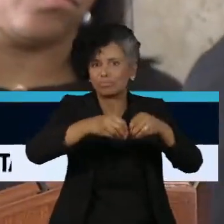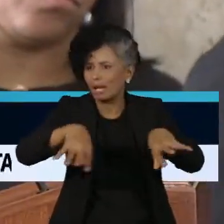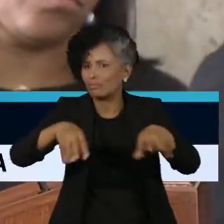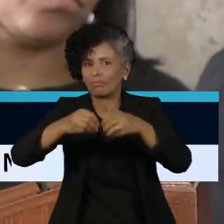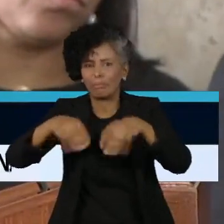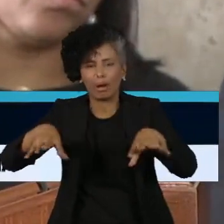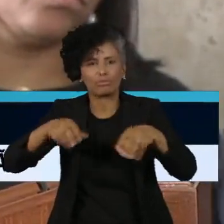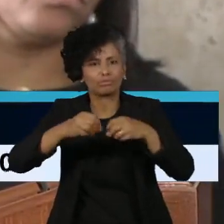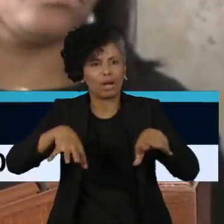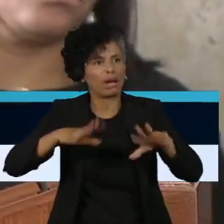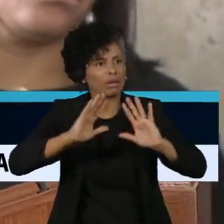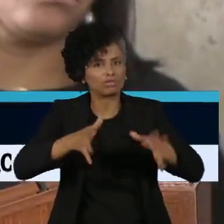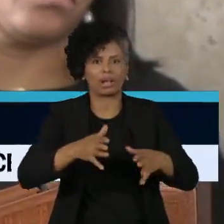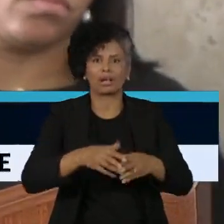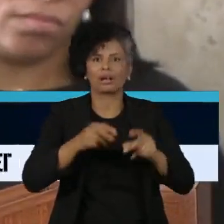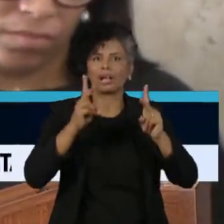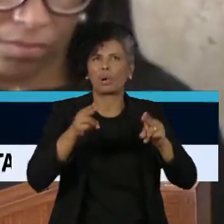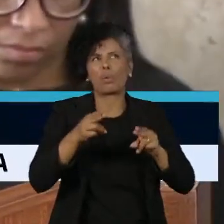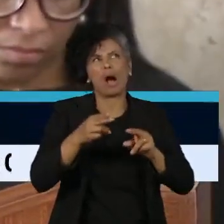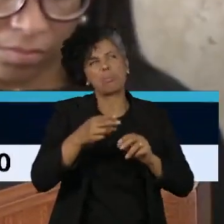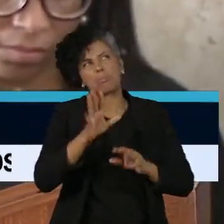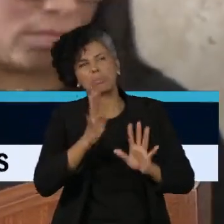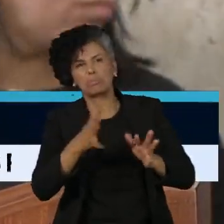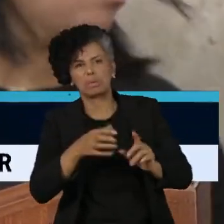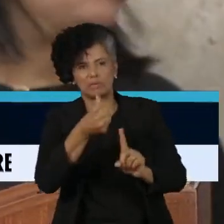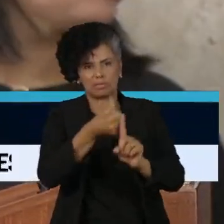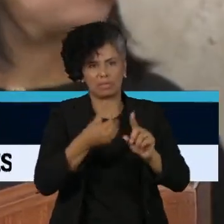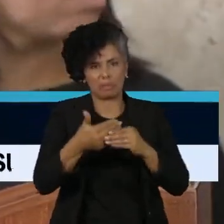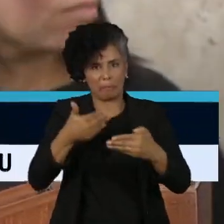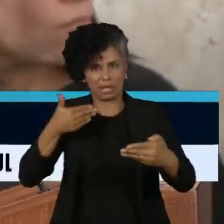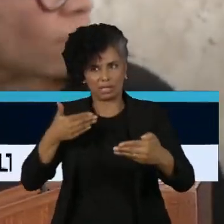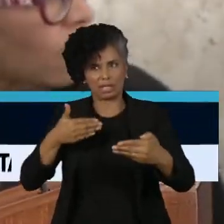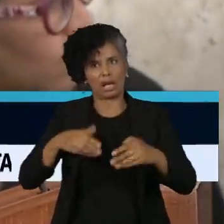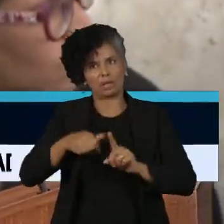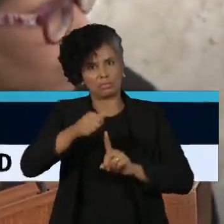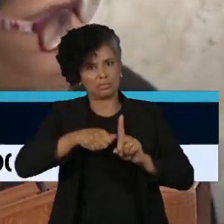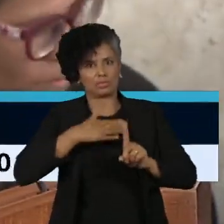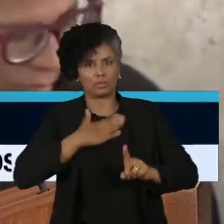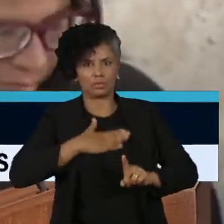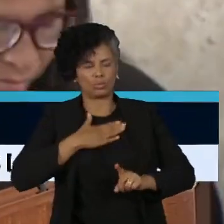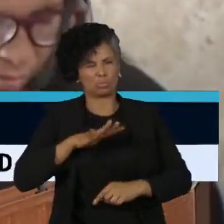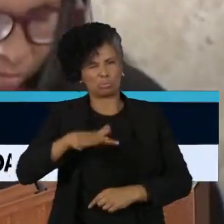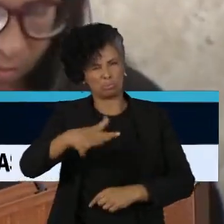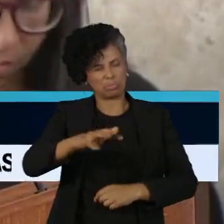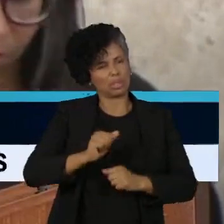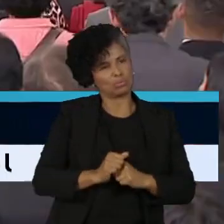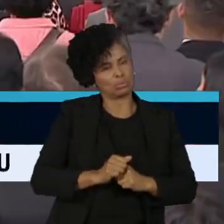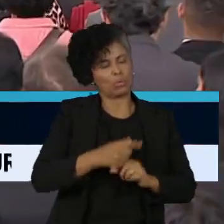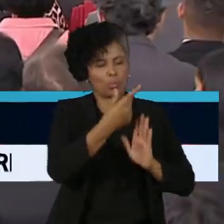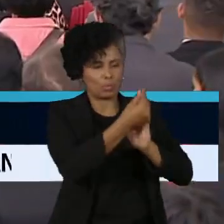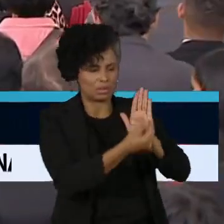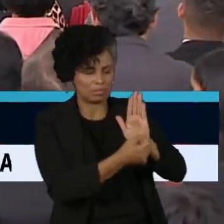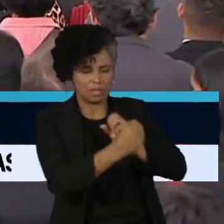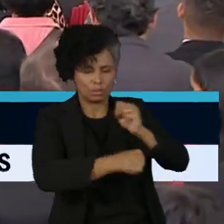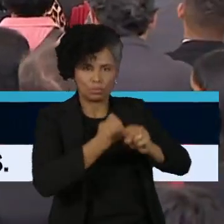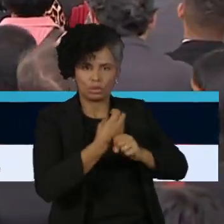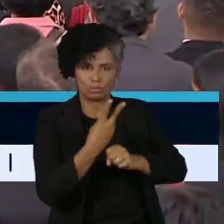passado, em agosto, creio, quando foi enviado o orçamento de 2023, a